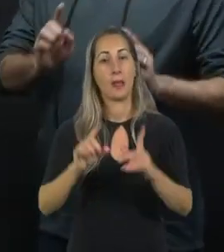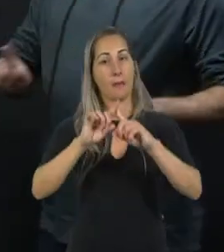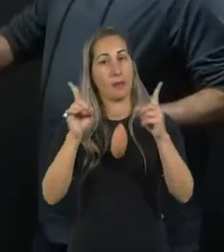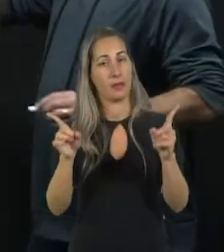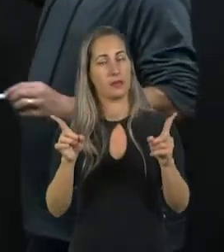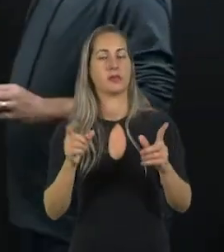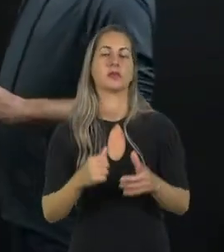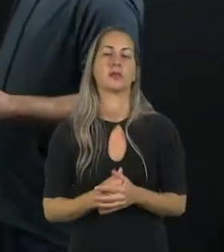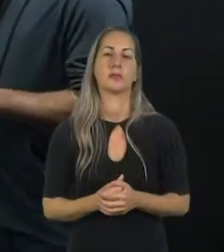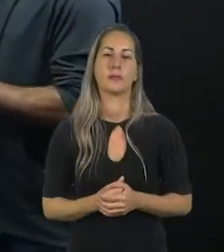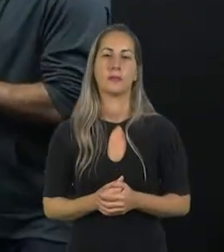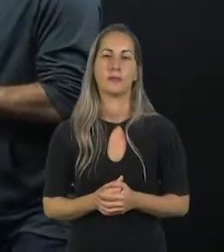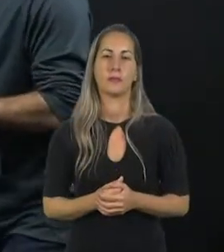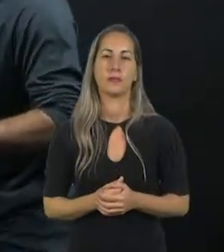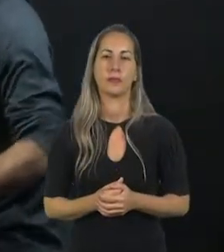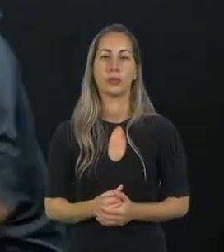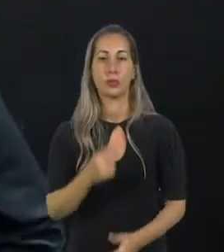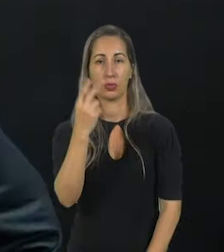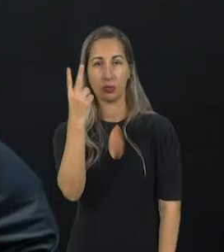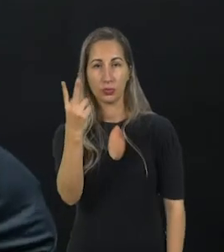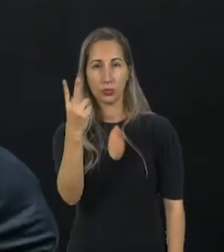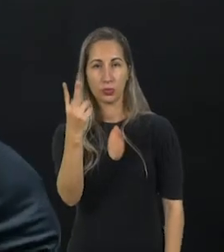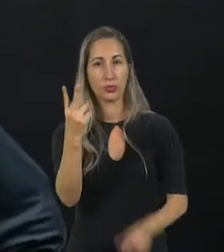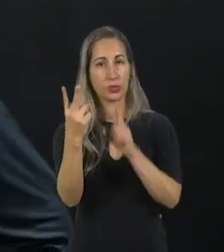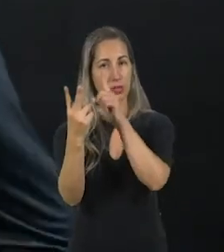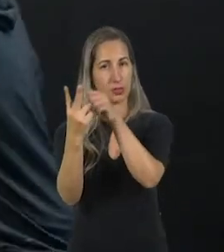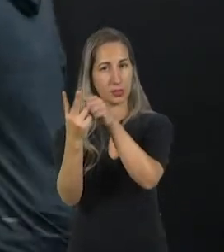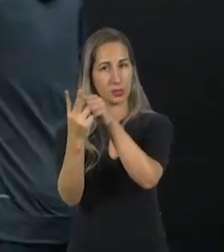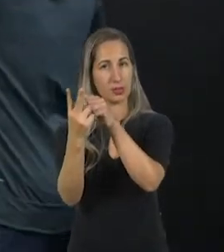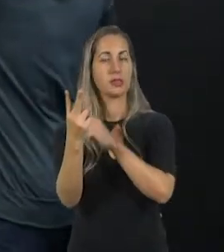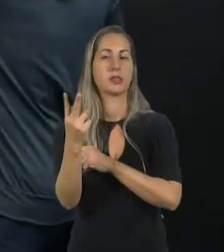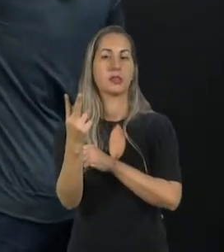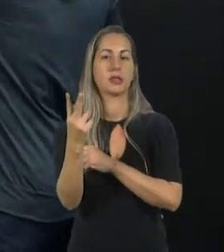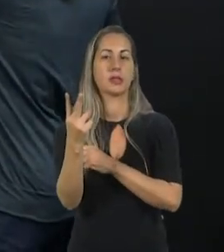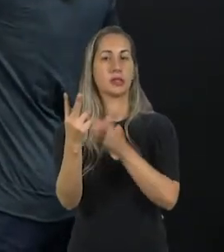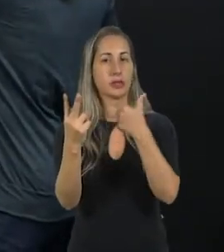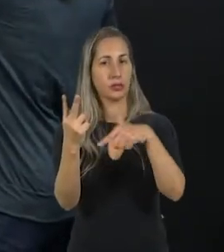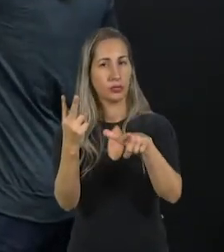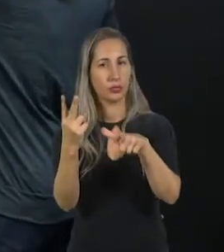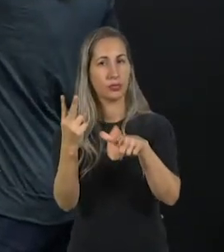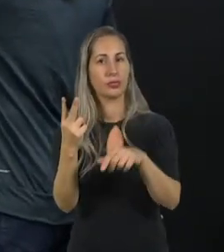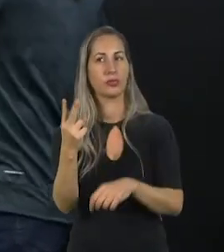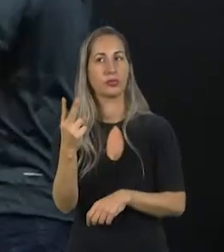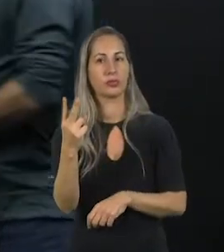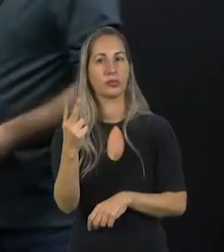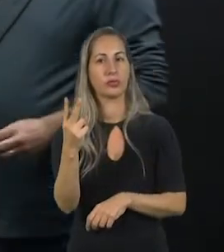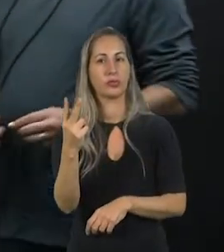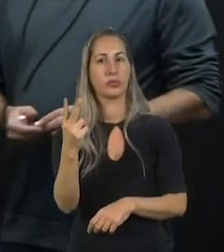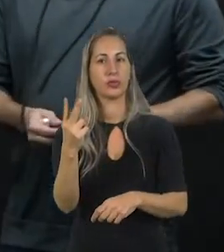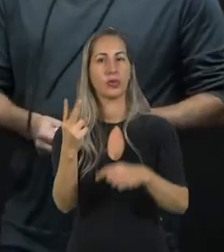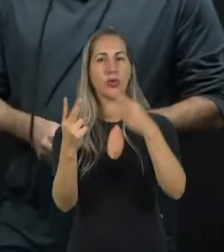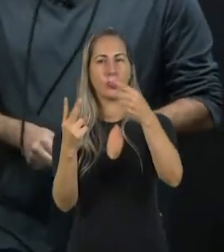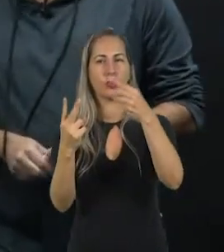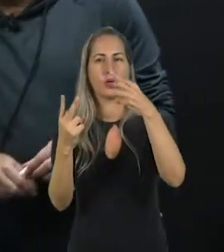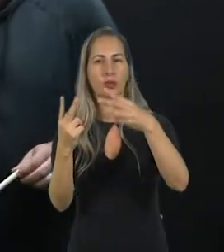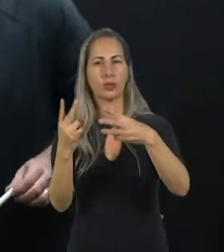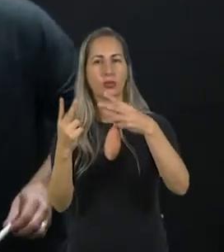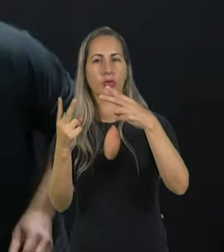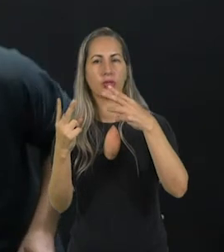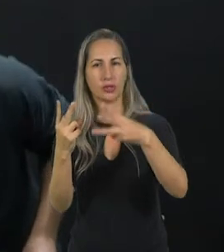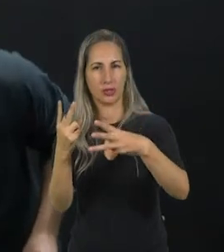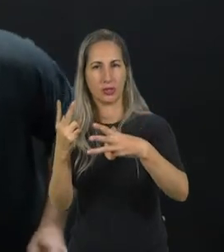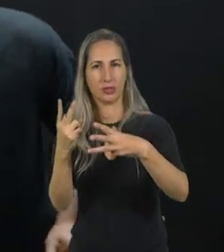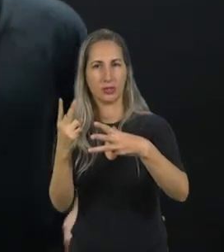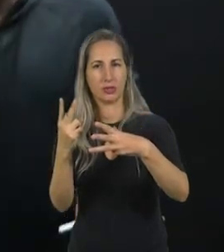tem um detalhe. Esse número 2, reparem que ele repete 1, 2, 3 vezes.